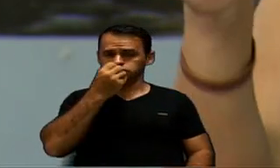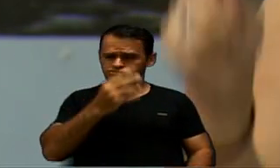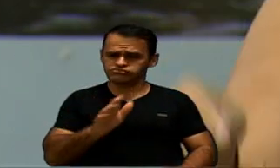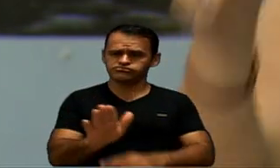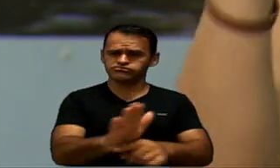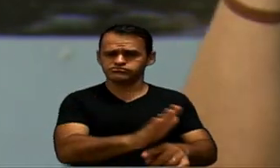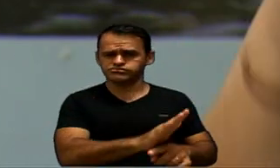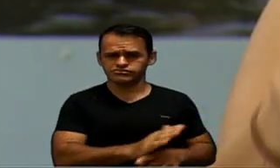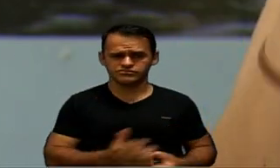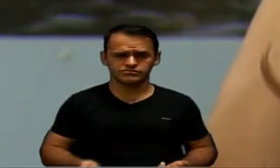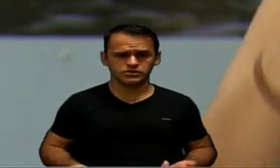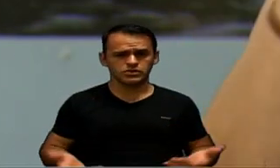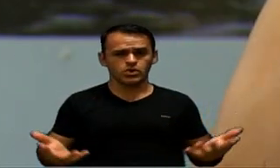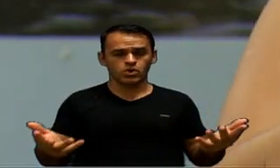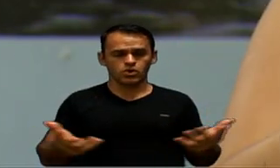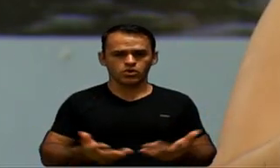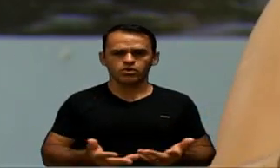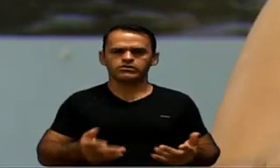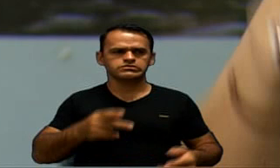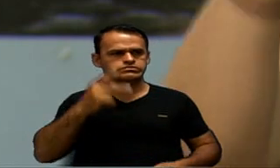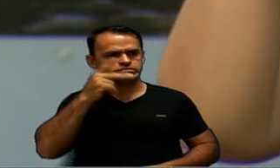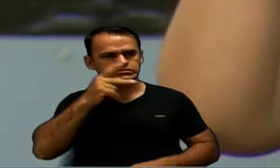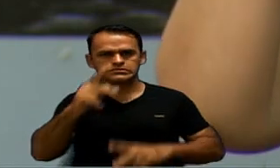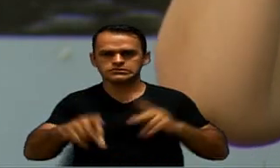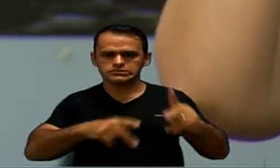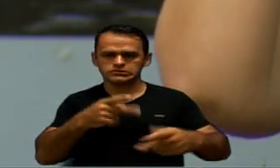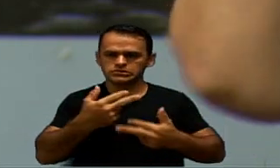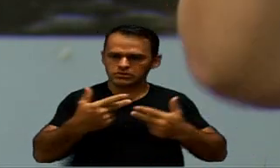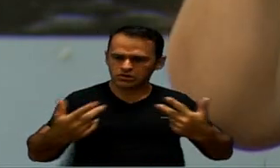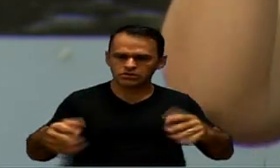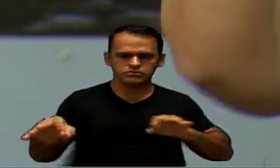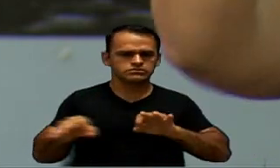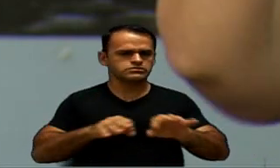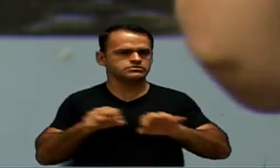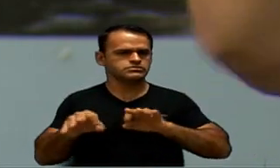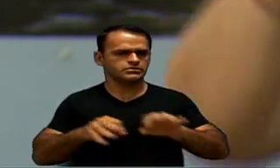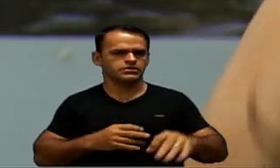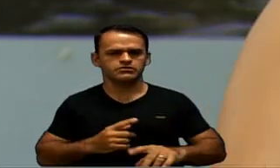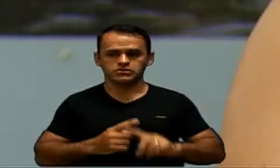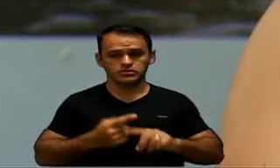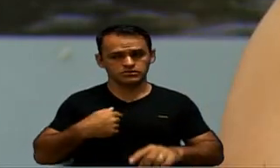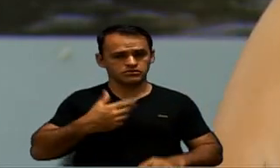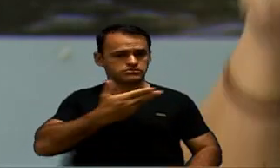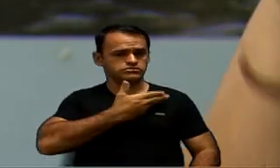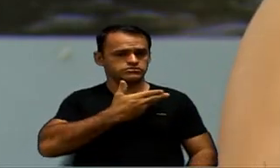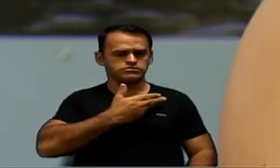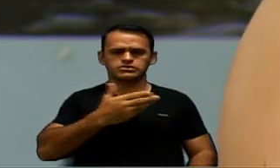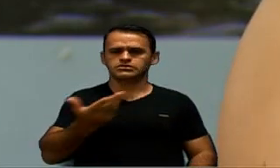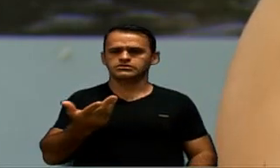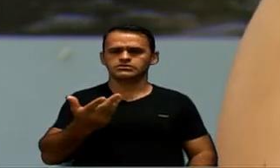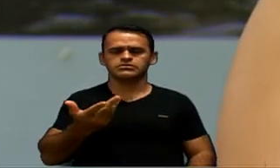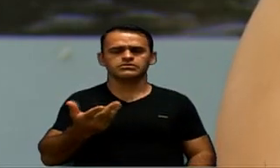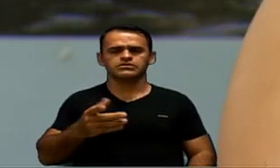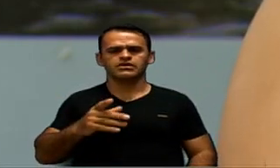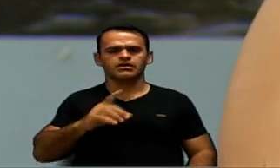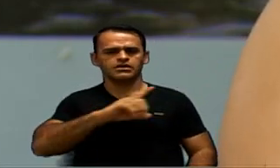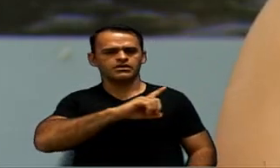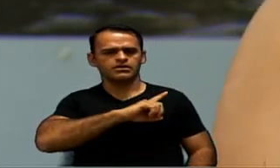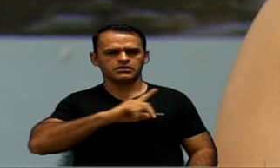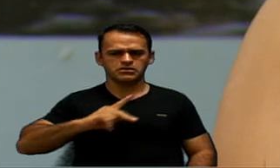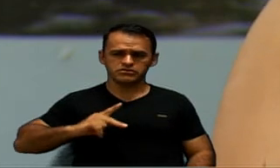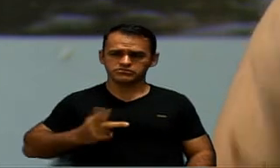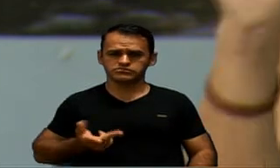Porque, infelizmente, a gente ainda faz política pública, porque eu sou amiga da Elaine da Defensoria, o doutor Hugo, a gente boa